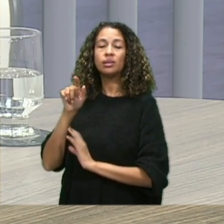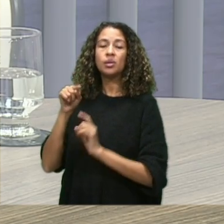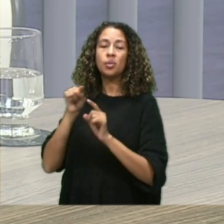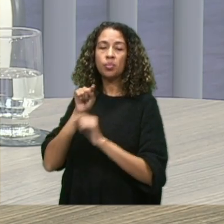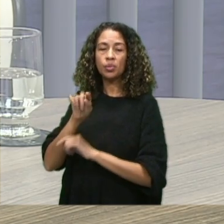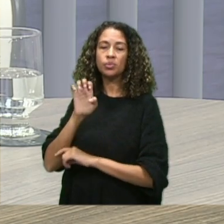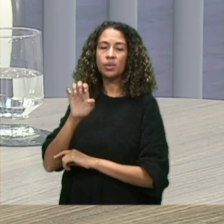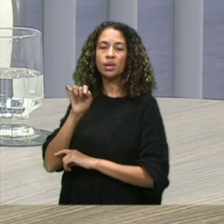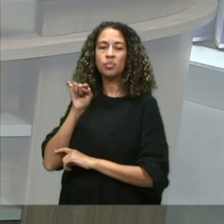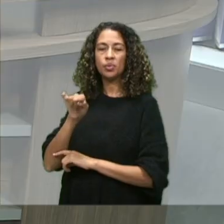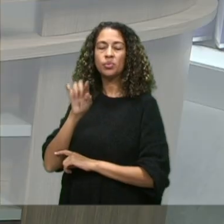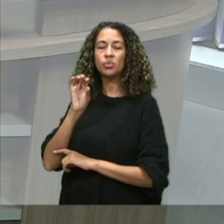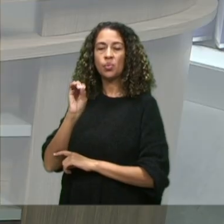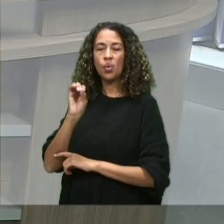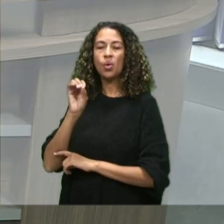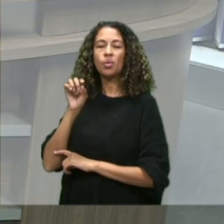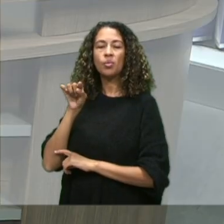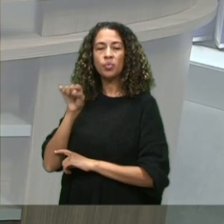lilá.e.o.sorriso.